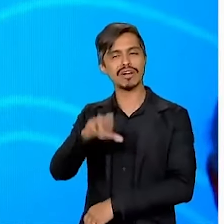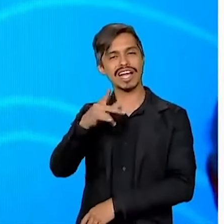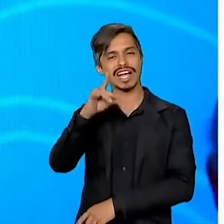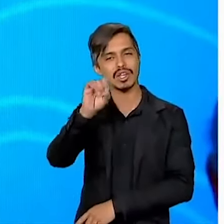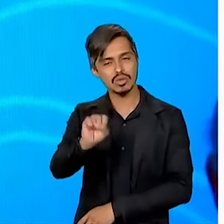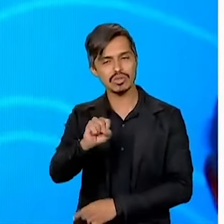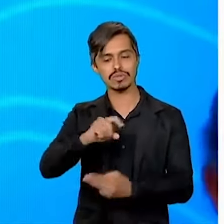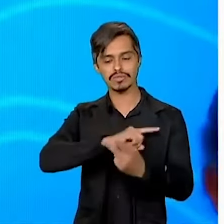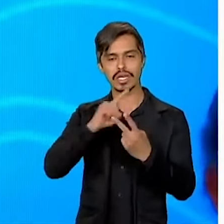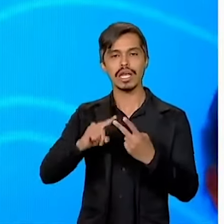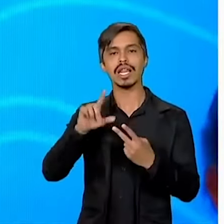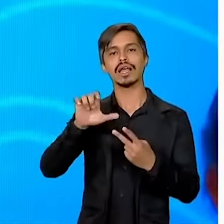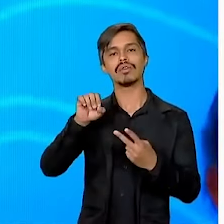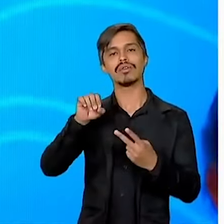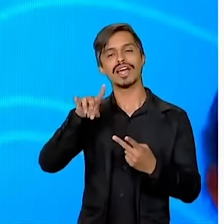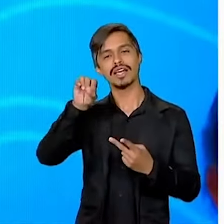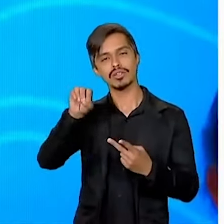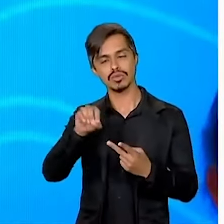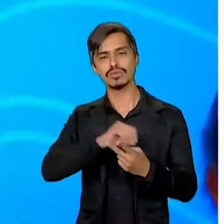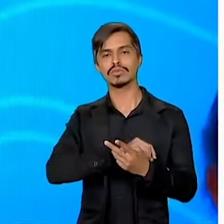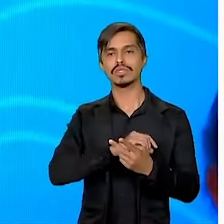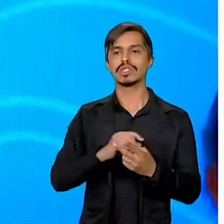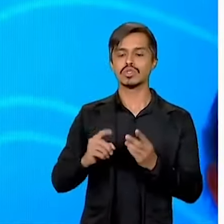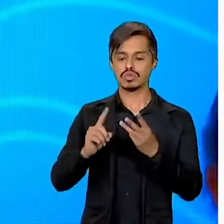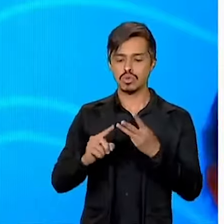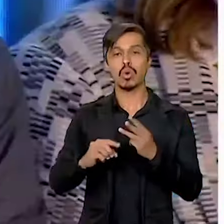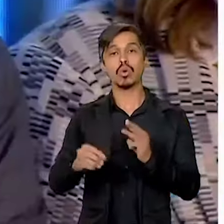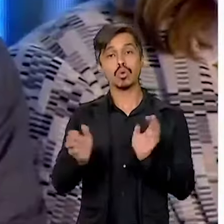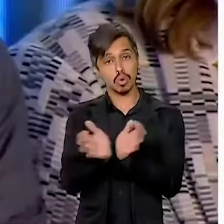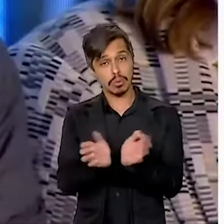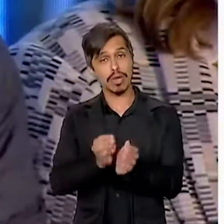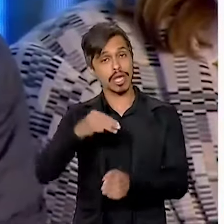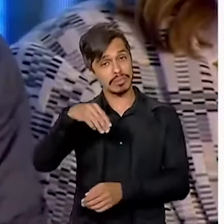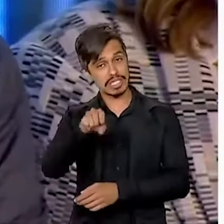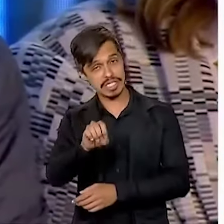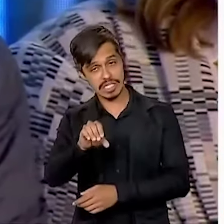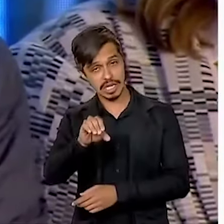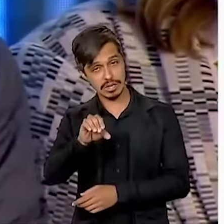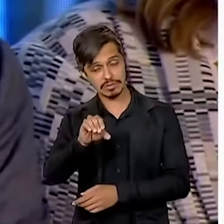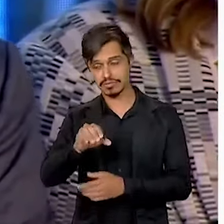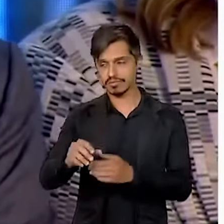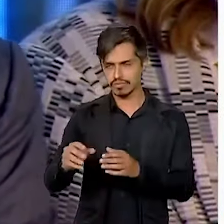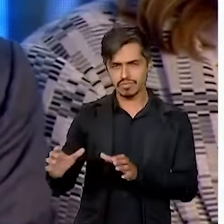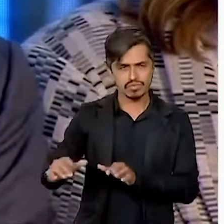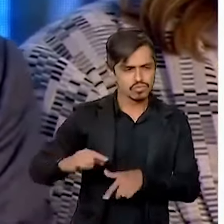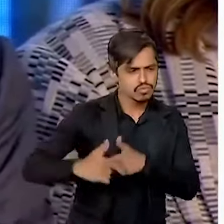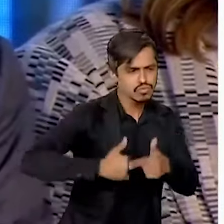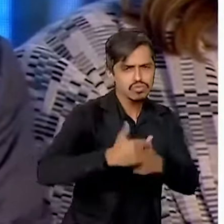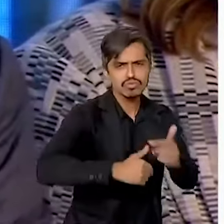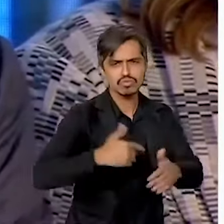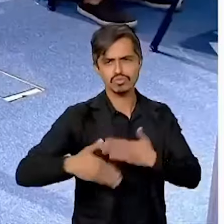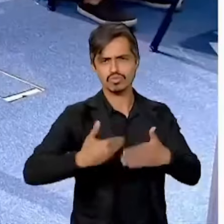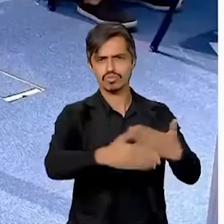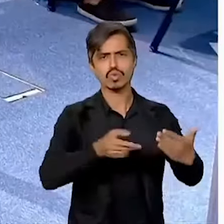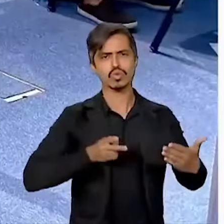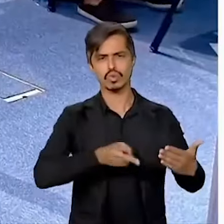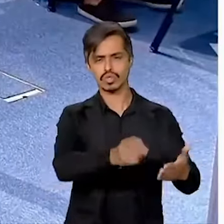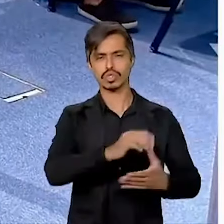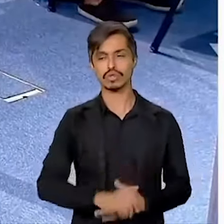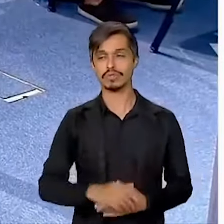sobrinho Leonardo, à frente do Grupo LC. Sua busca contínua pela inovação gerou